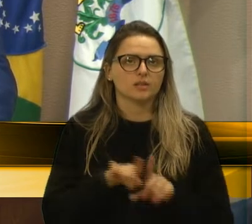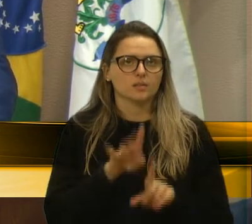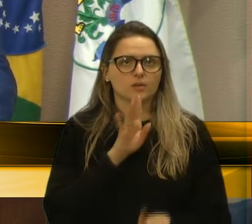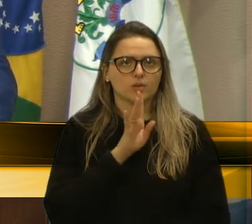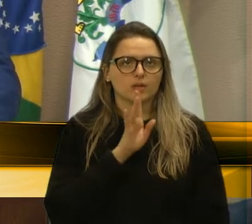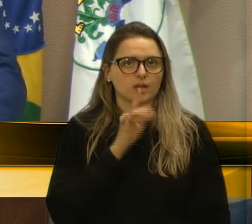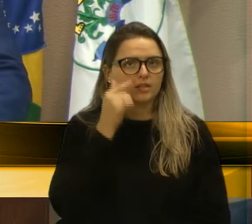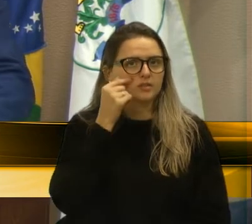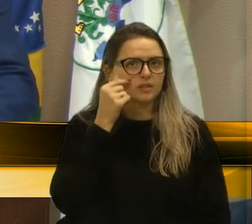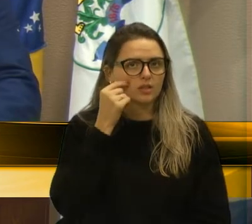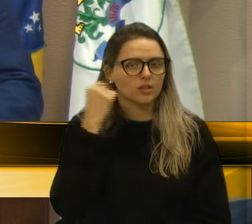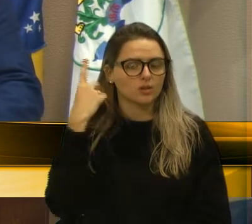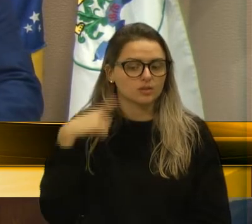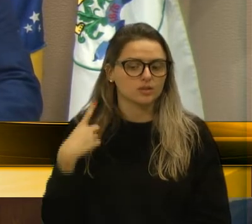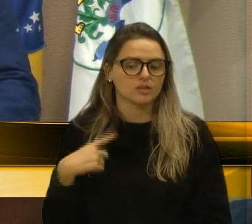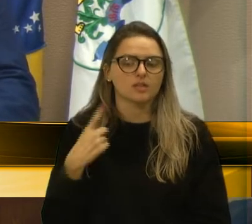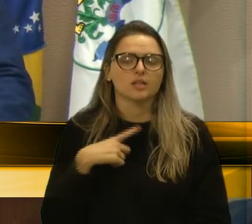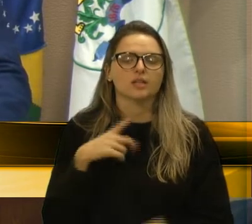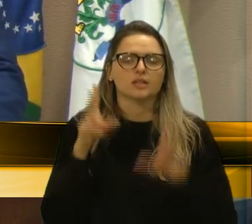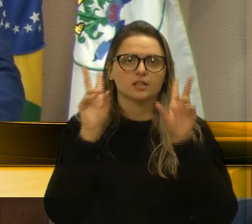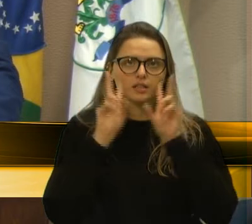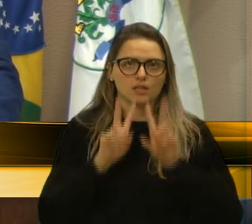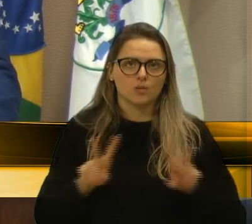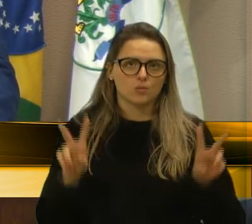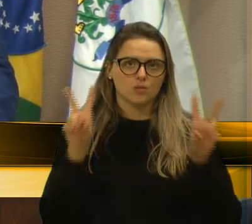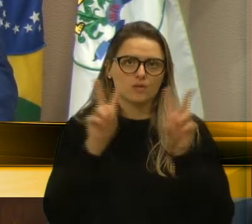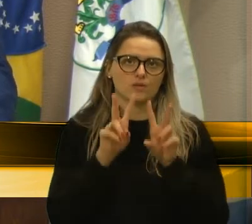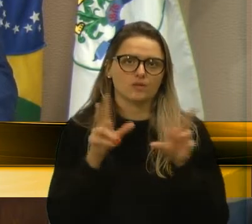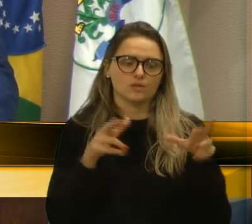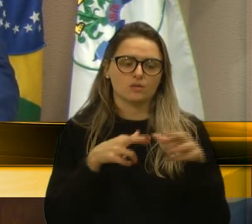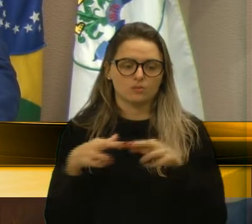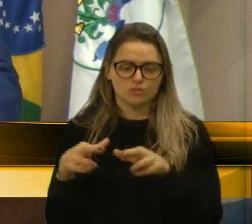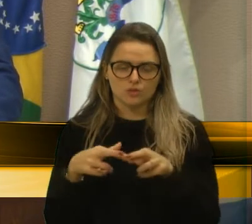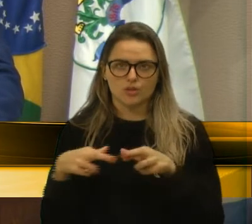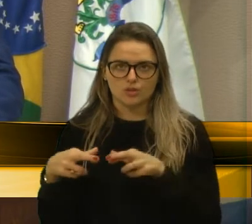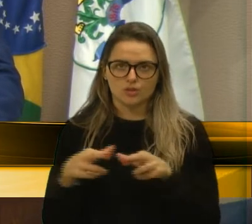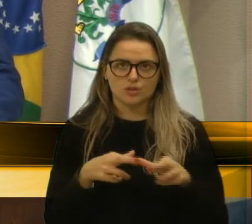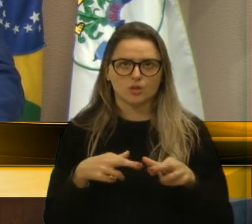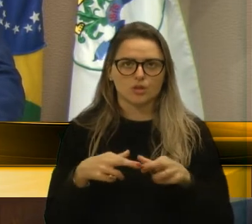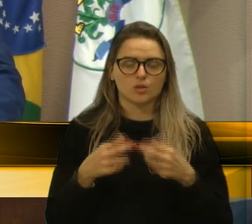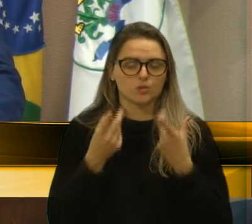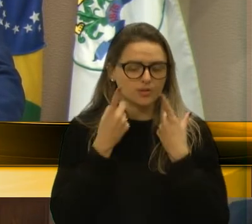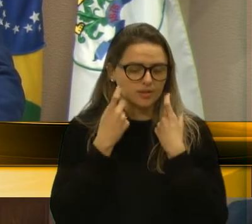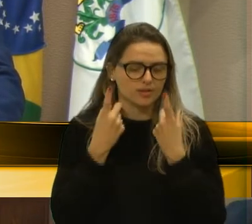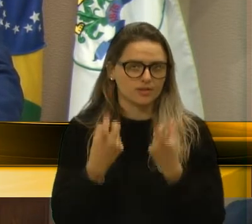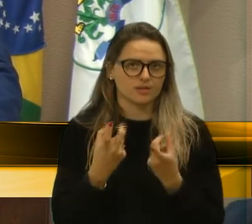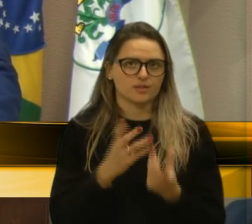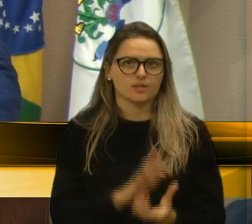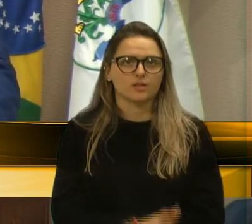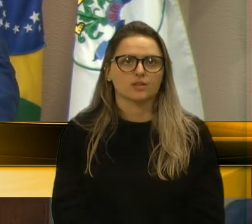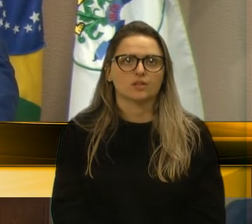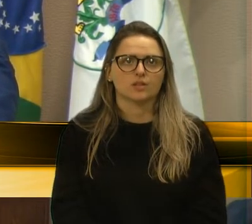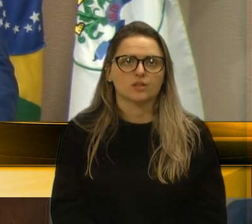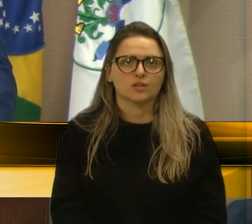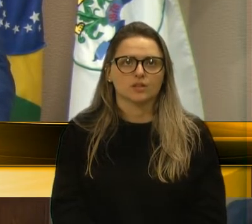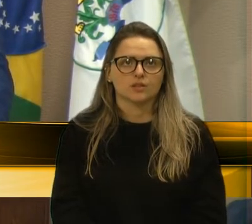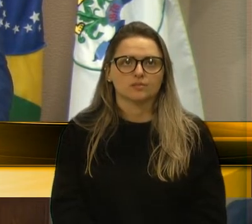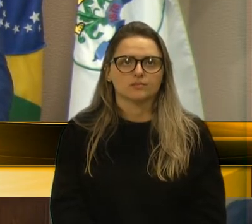tem uma visão de região bastante interessante.